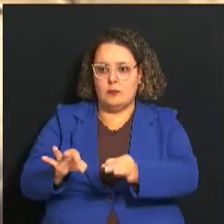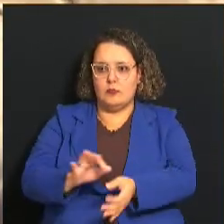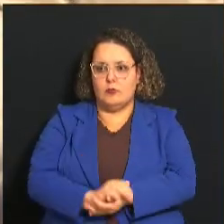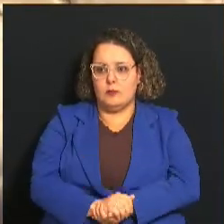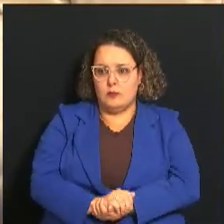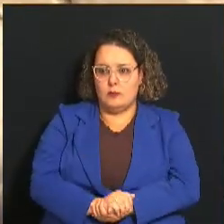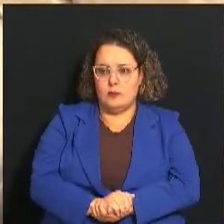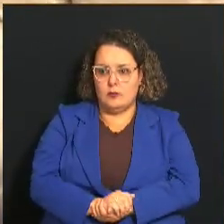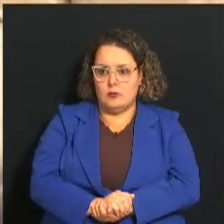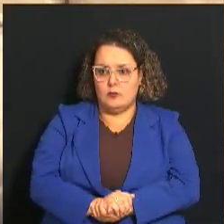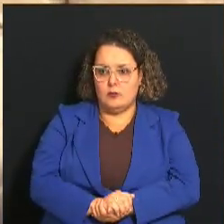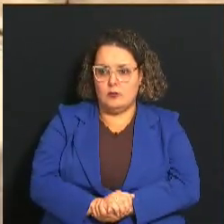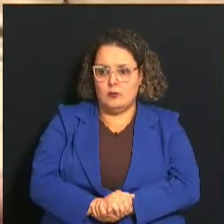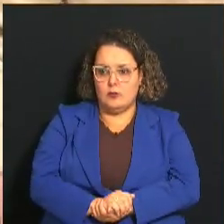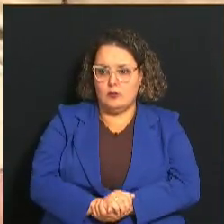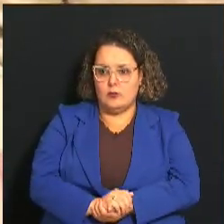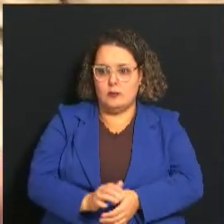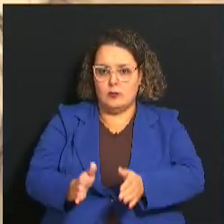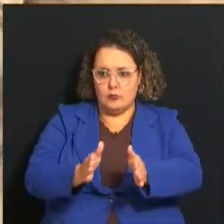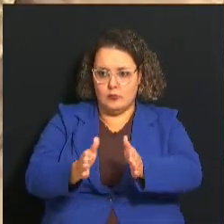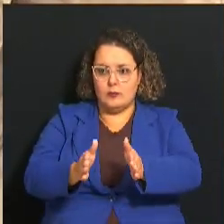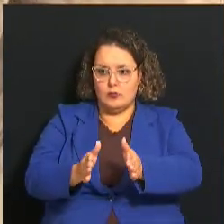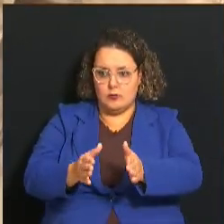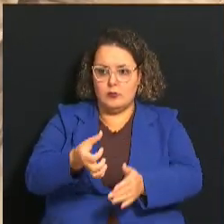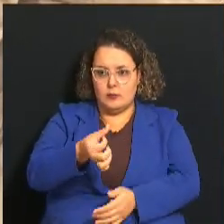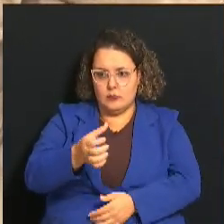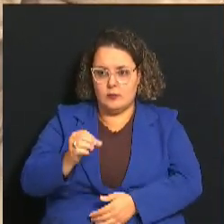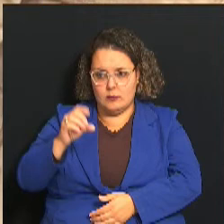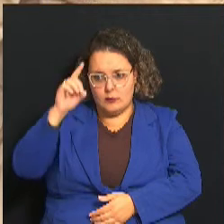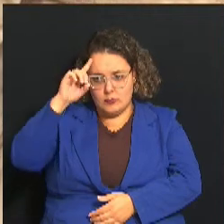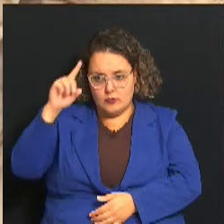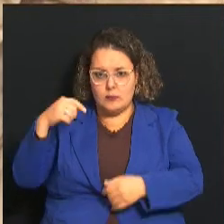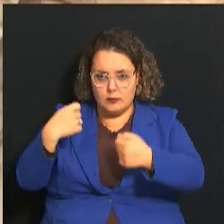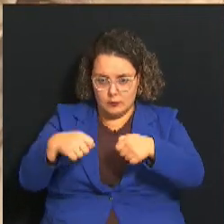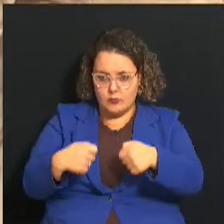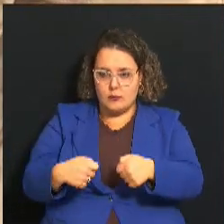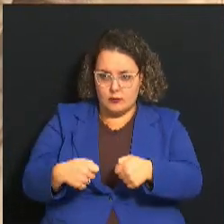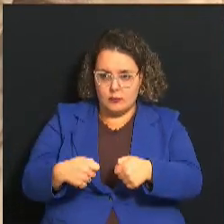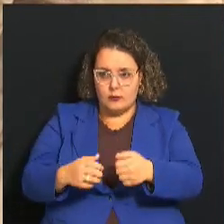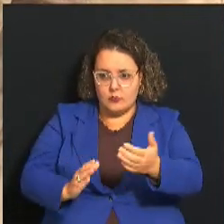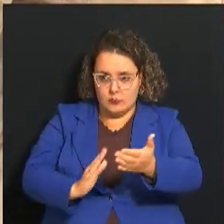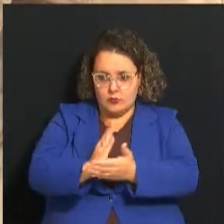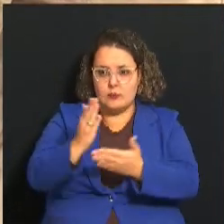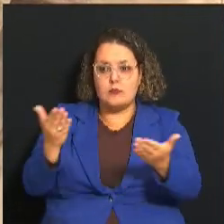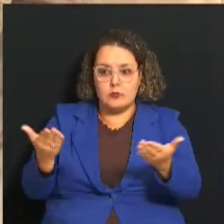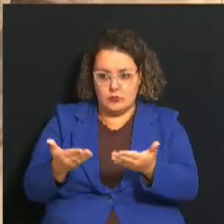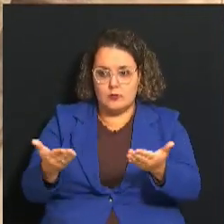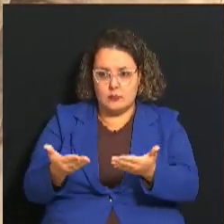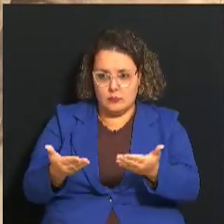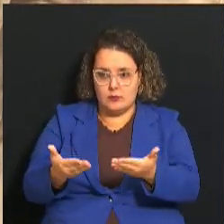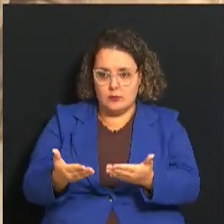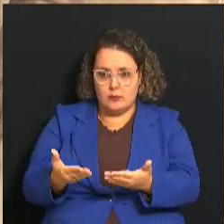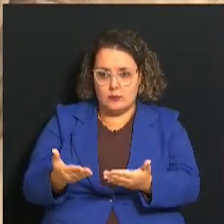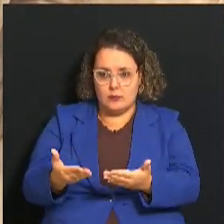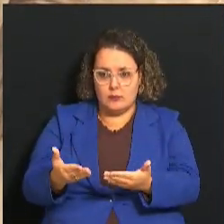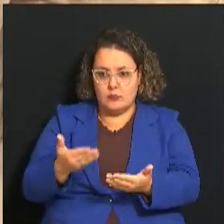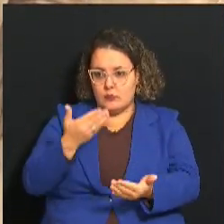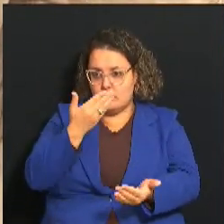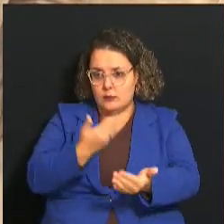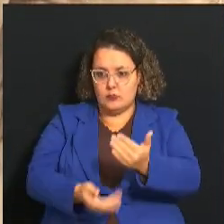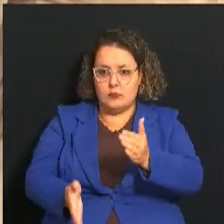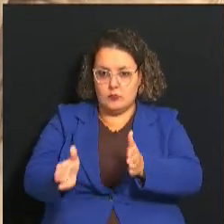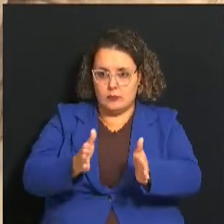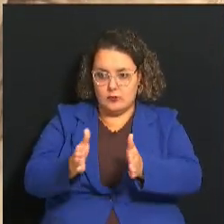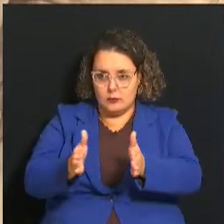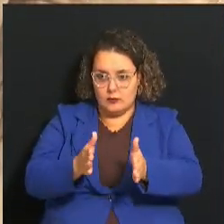a gente está com prazo, né, como ele disse, de 60 dias, a gente precisa ter aprovação hoje. né, para a gente não perder o prazo, que